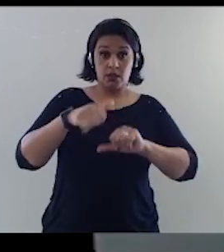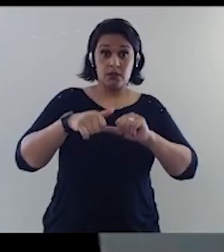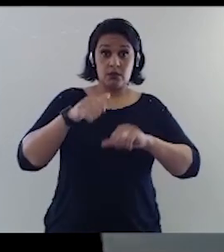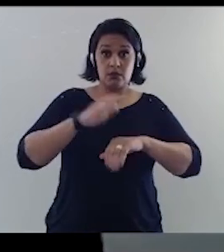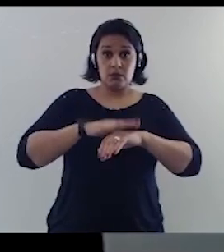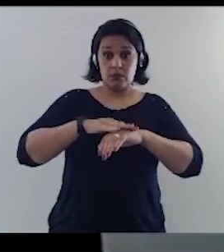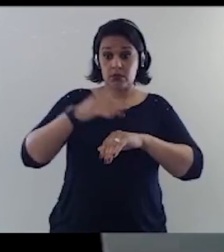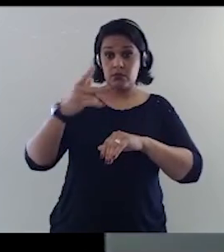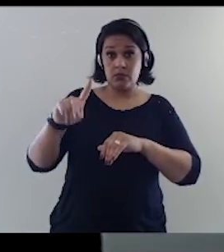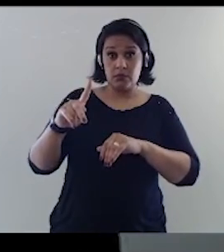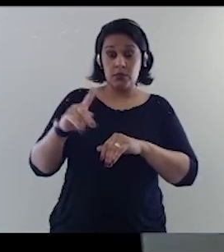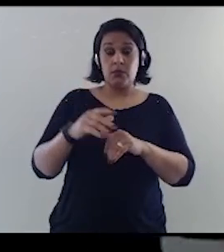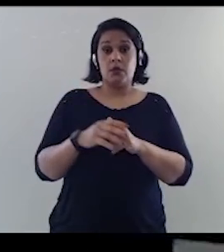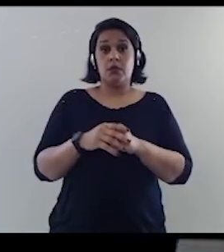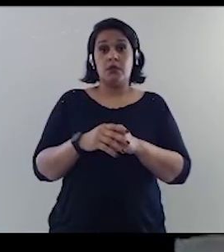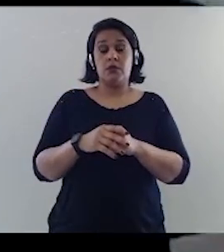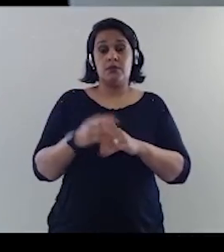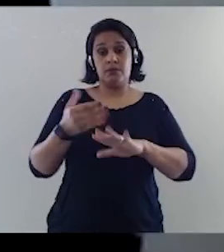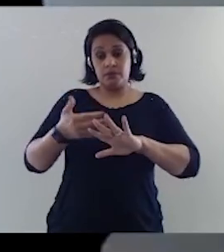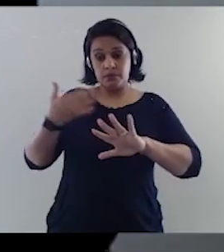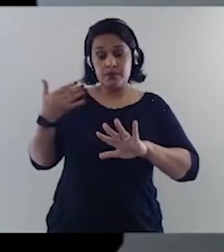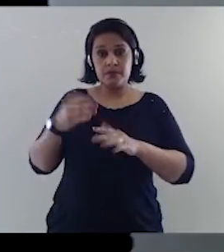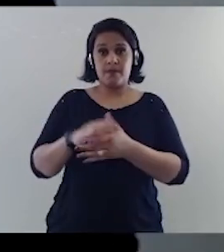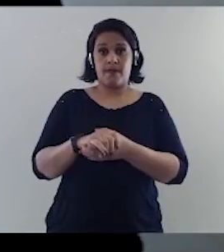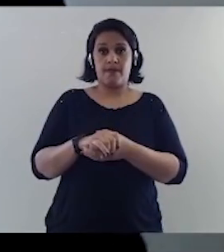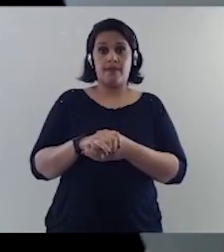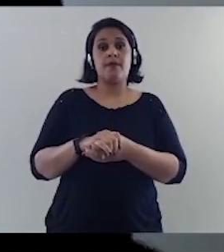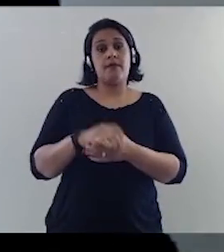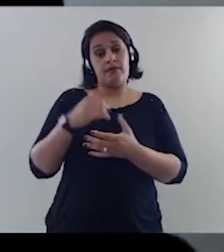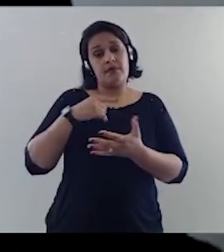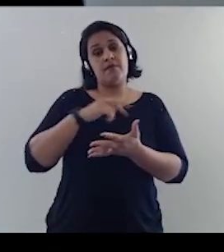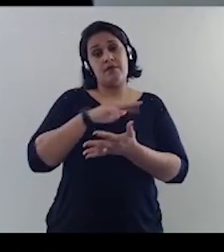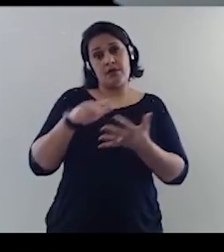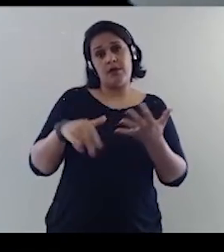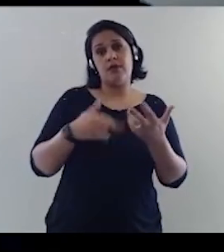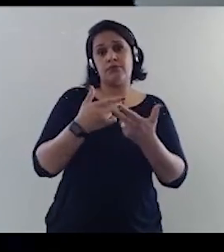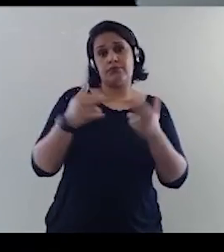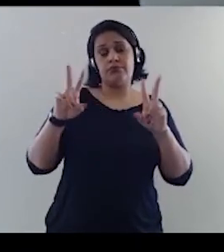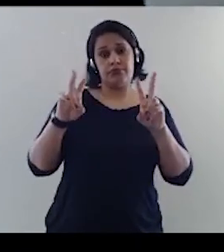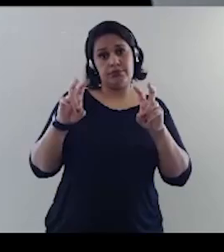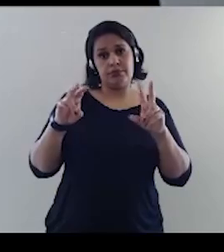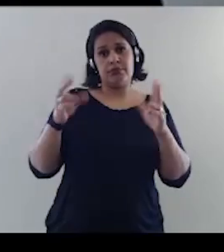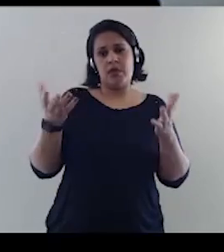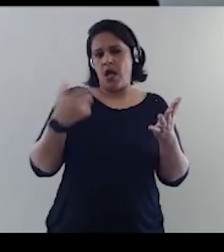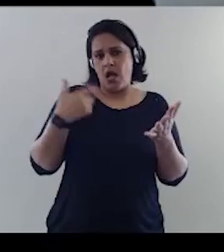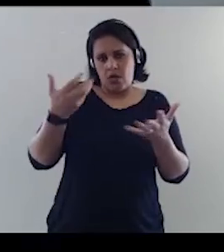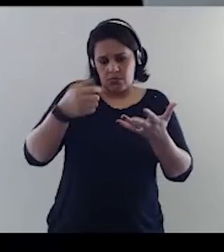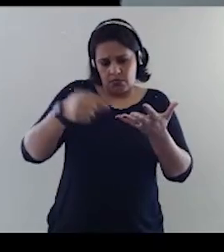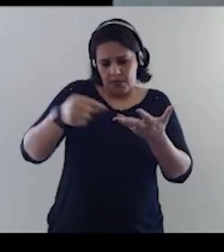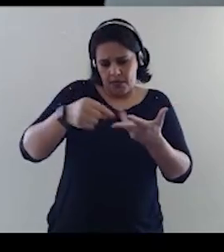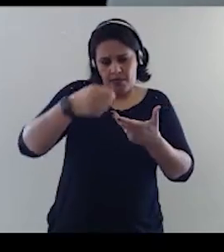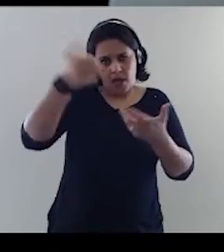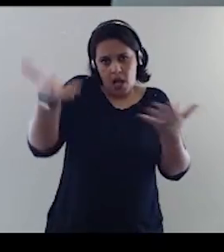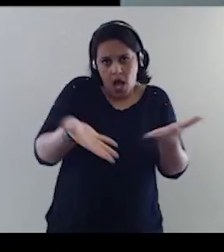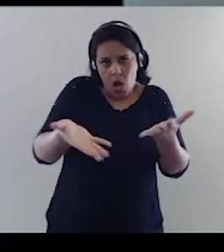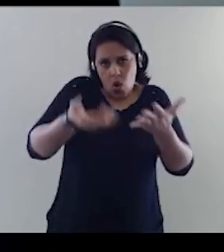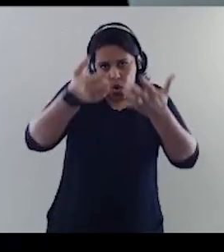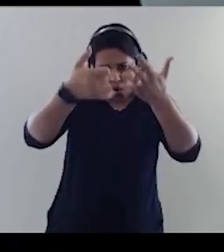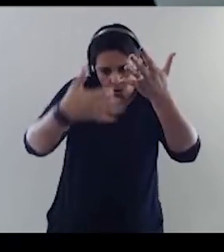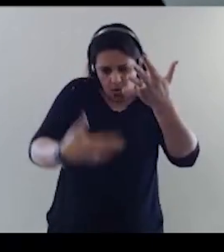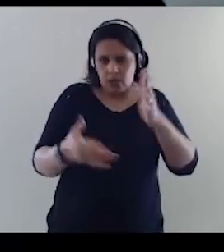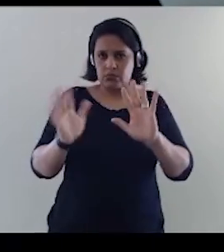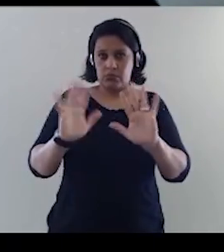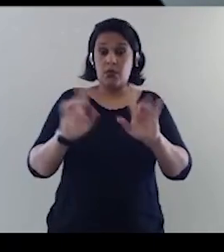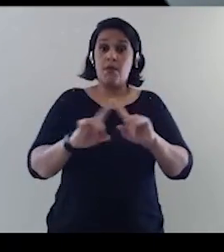ou uma derrogação furtiva do precedente. Há vários casos, não vou agora amassar-vos com todos, mas, por exemplo, há um